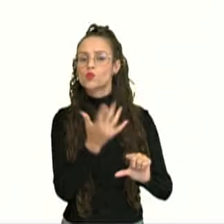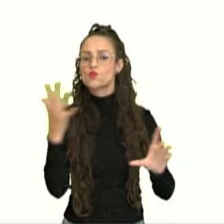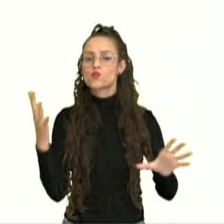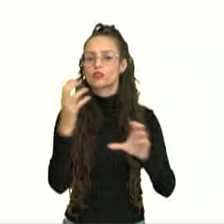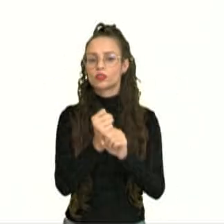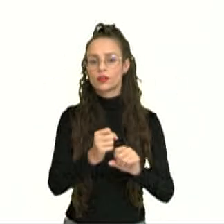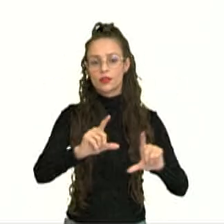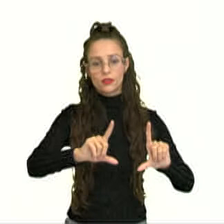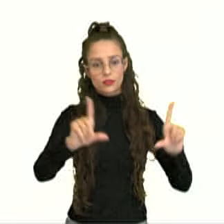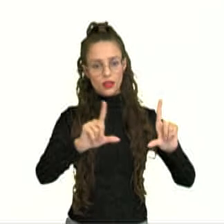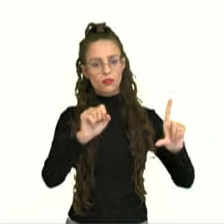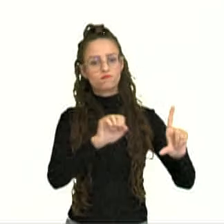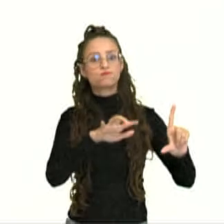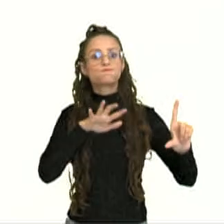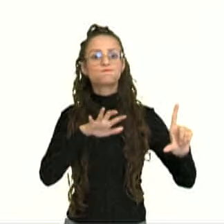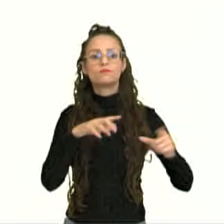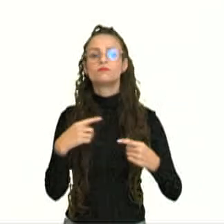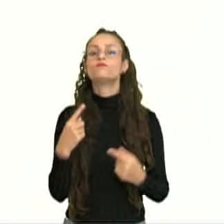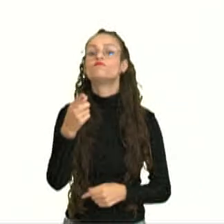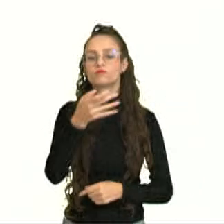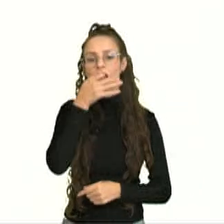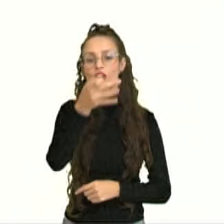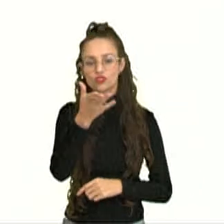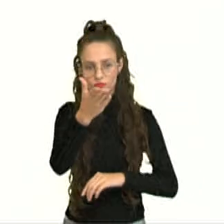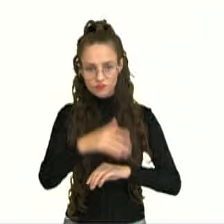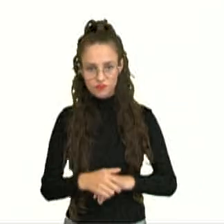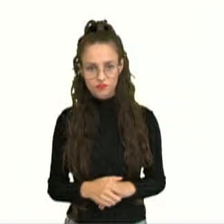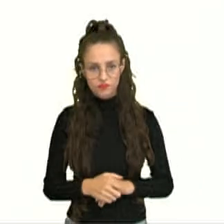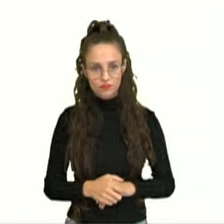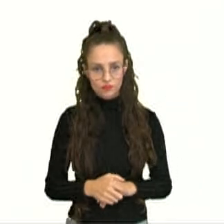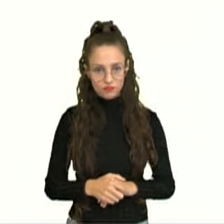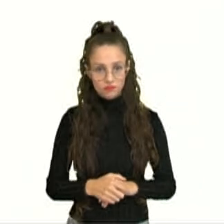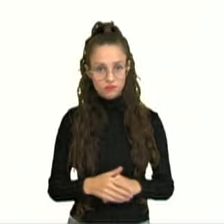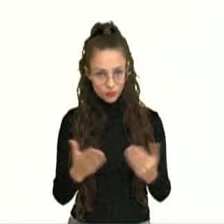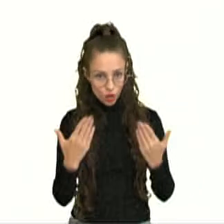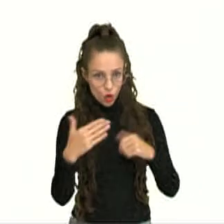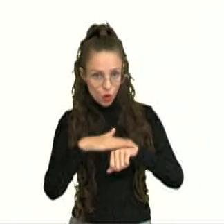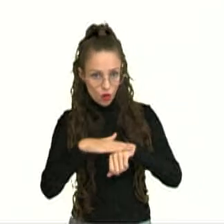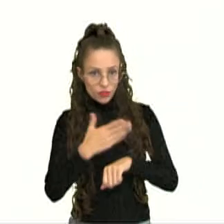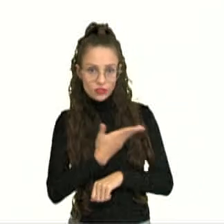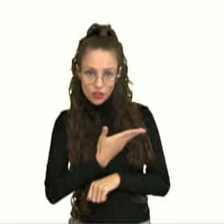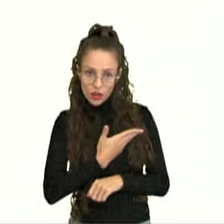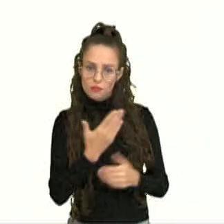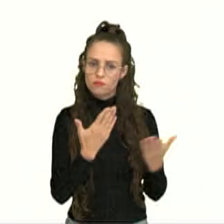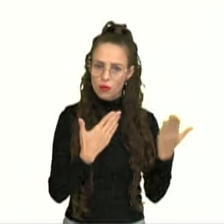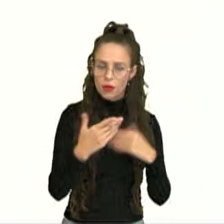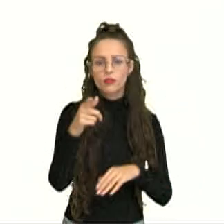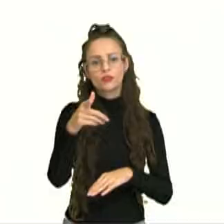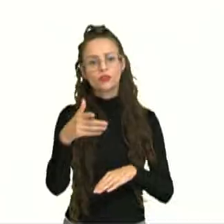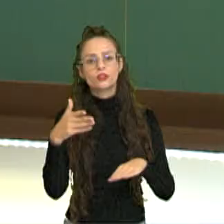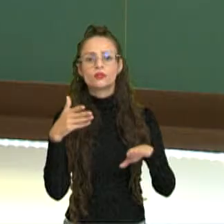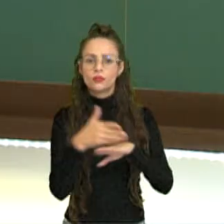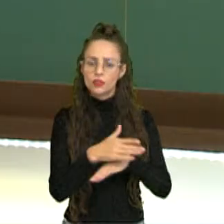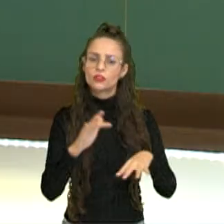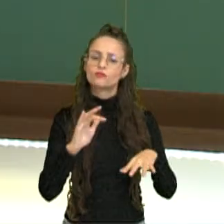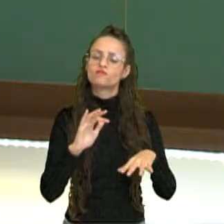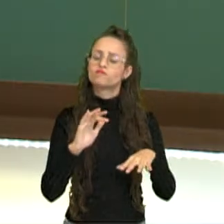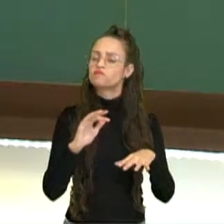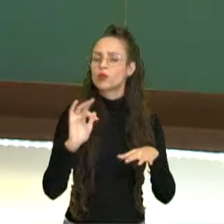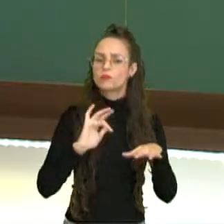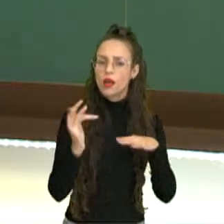de televisão de tubo? O que você acha? Quer conversar com um colega? Acesse o aplicativo de